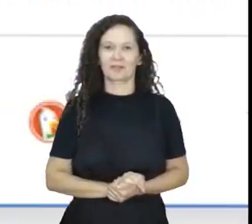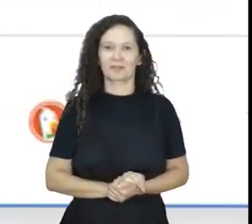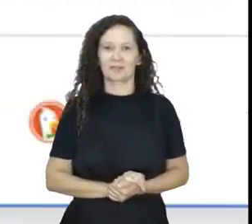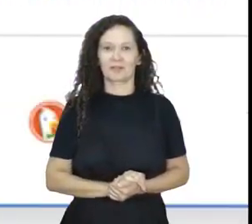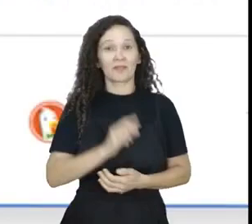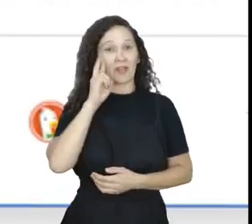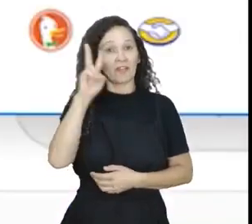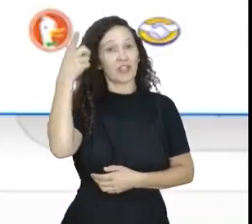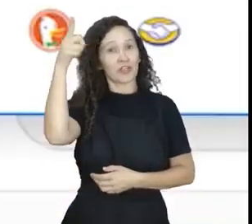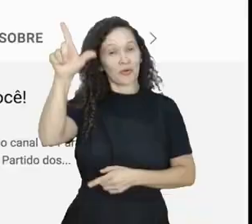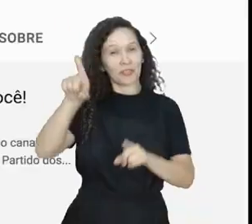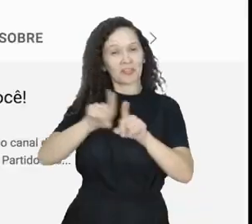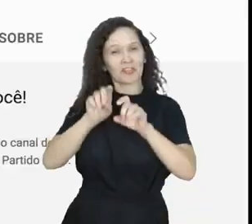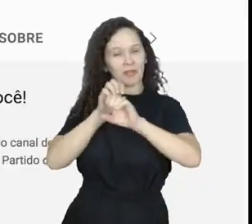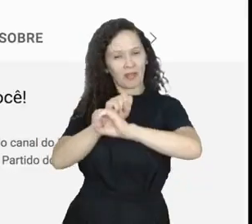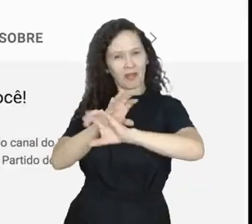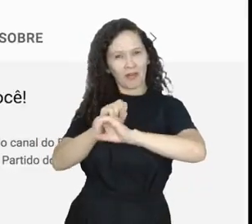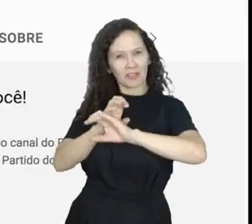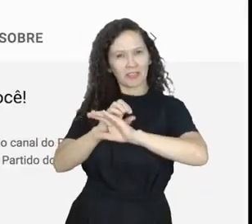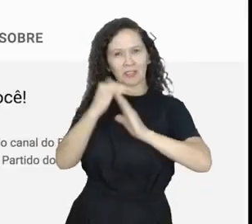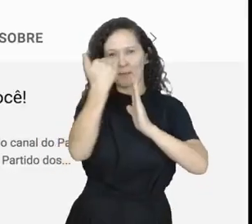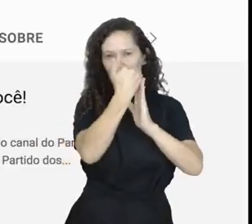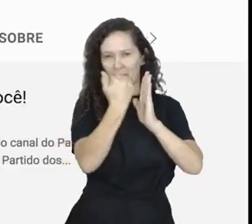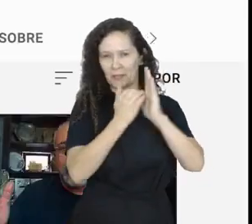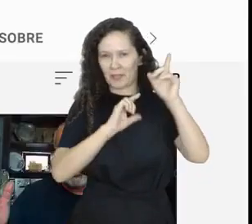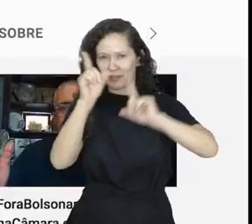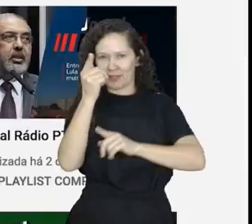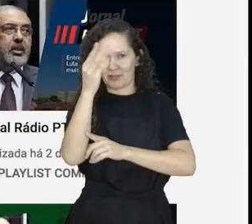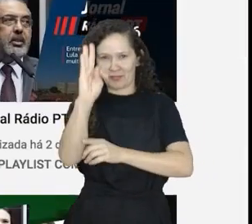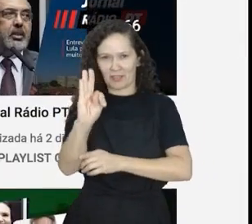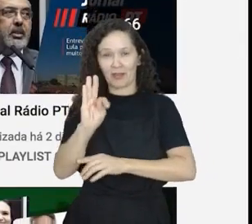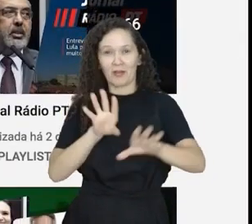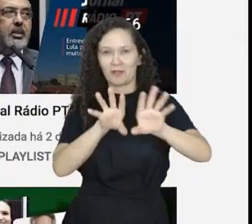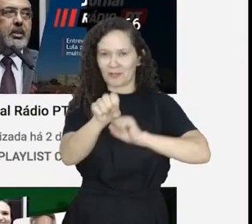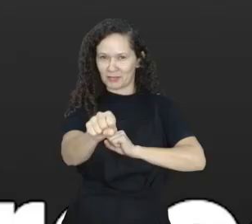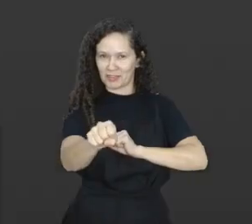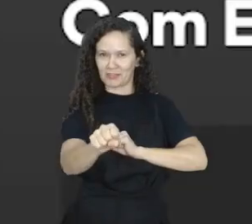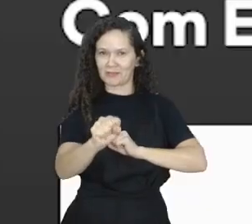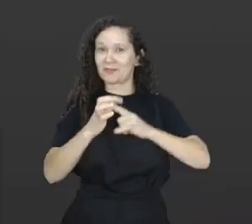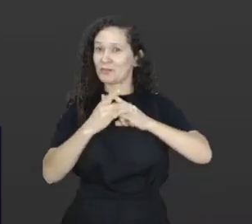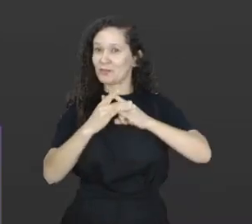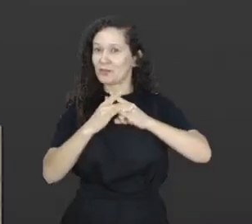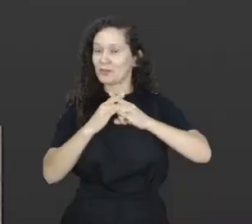Reveja esta e outras aulas na playlist TV Elas por Elas Formação, no